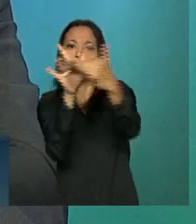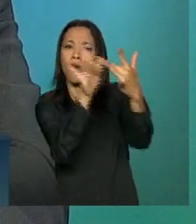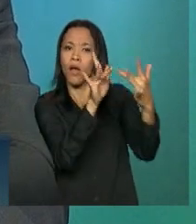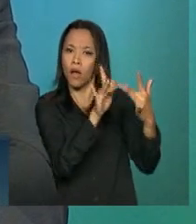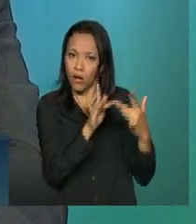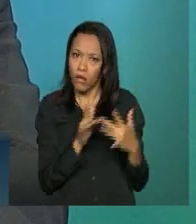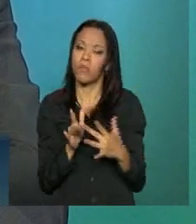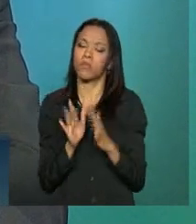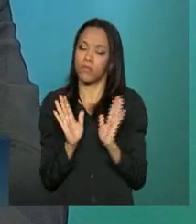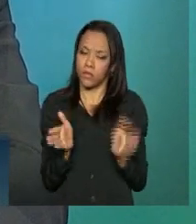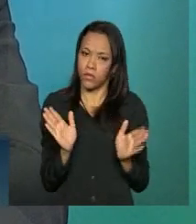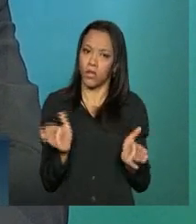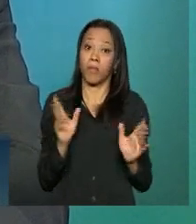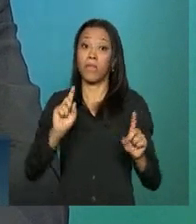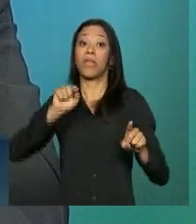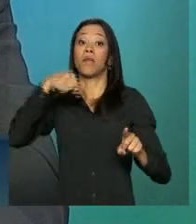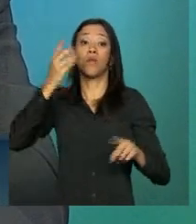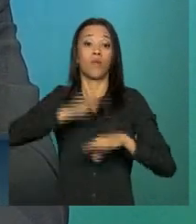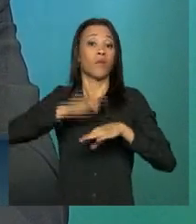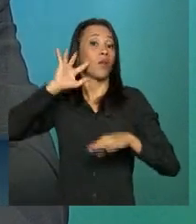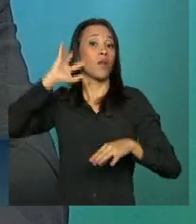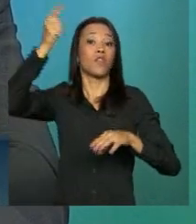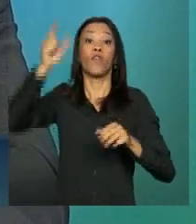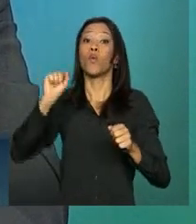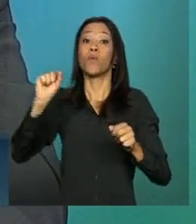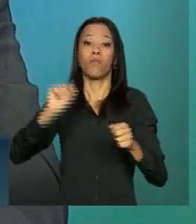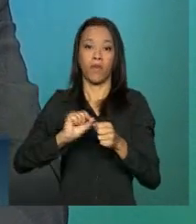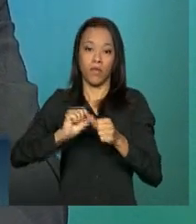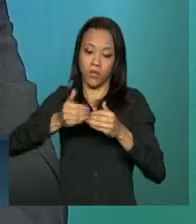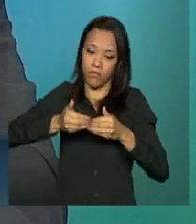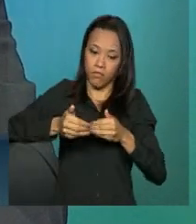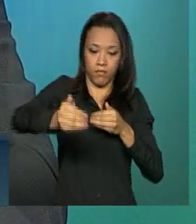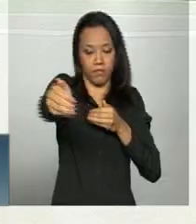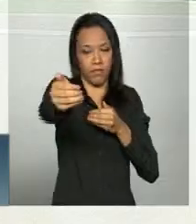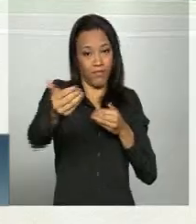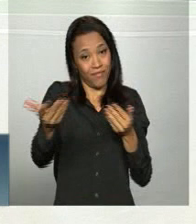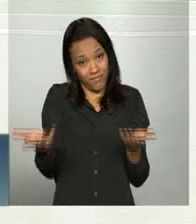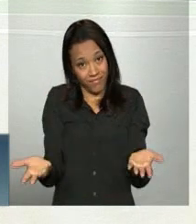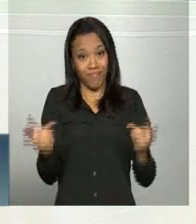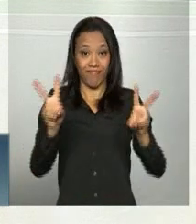passos que vão ser tomados. Tá certo? É uma operação de mercado.